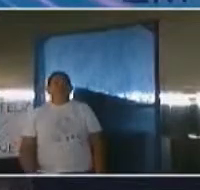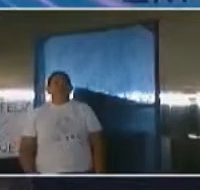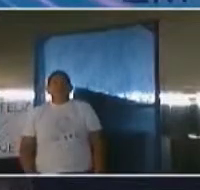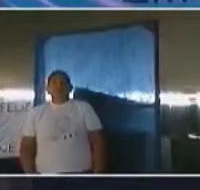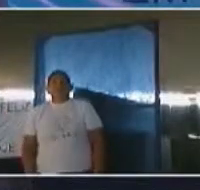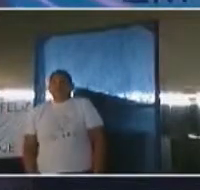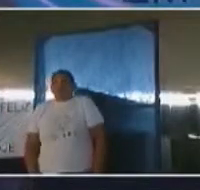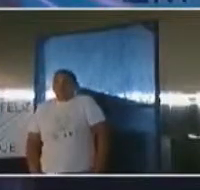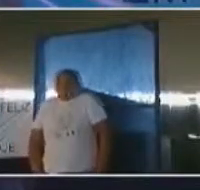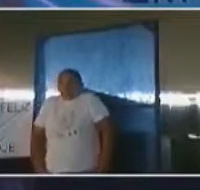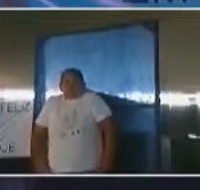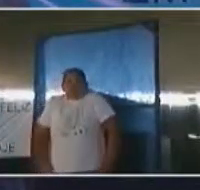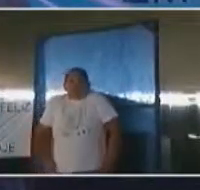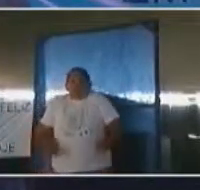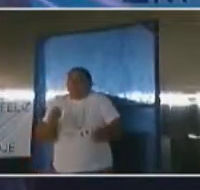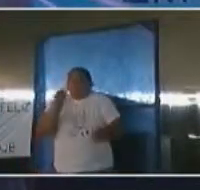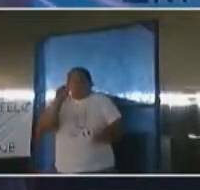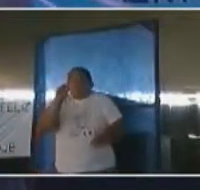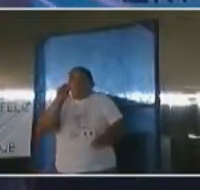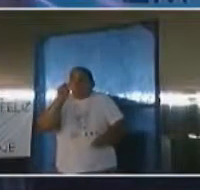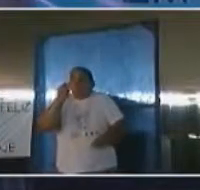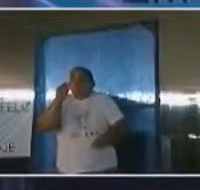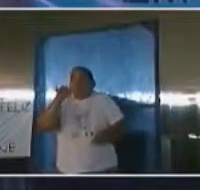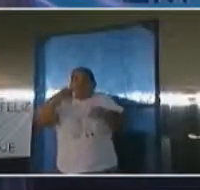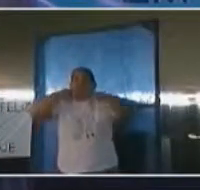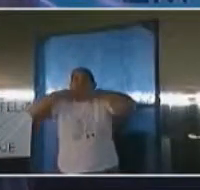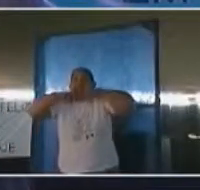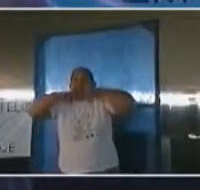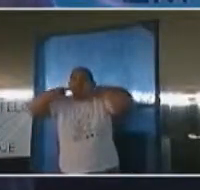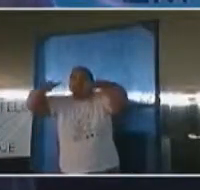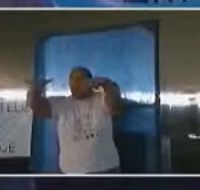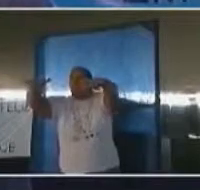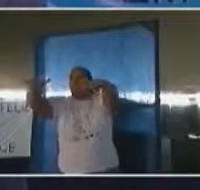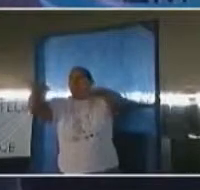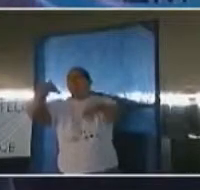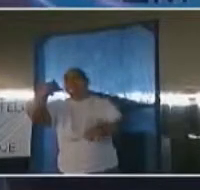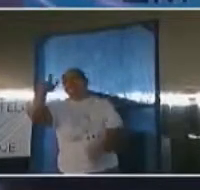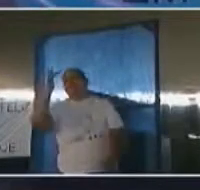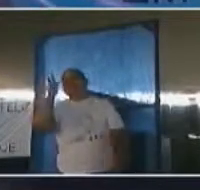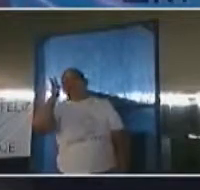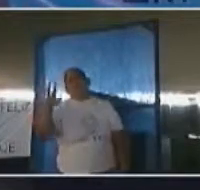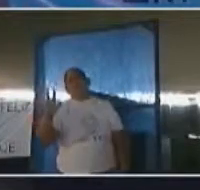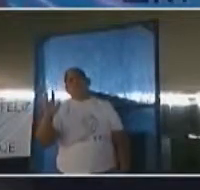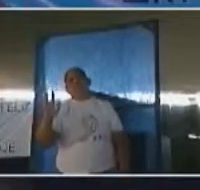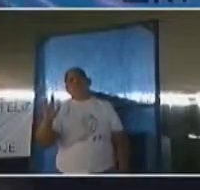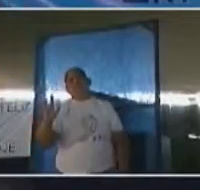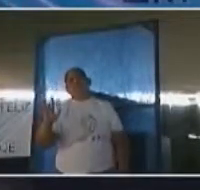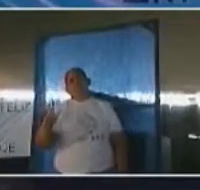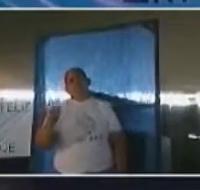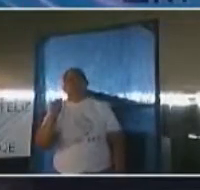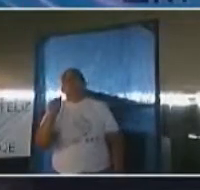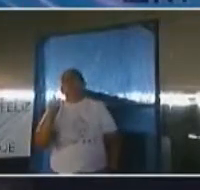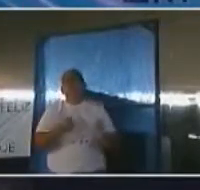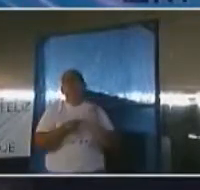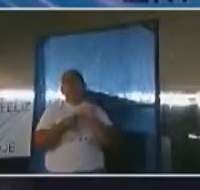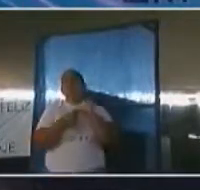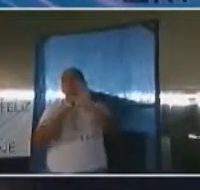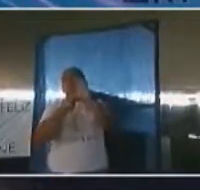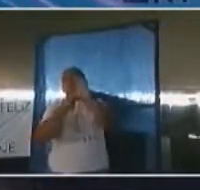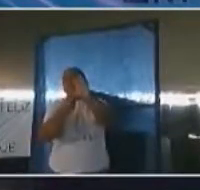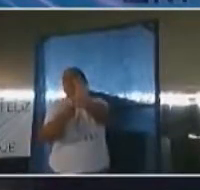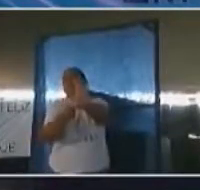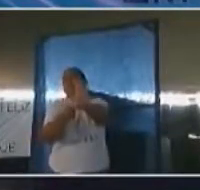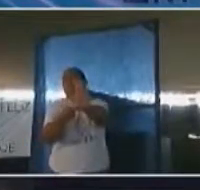seja, o que, que eu posso dizer que vocês já não saibam? O que, que eu posso mostrar que vocês já não tenham visto? Talvez